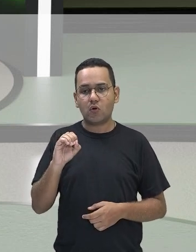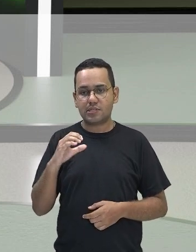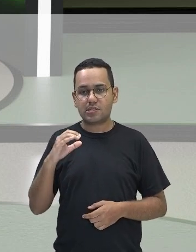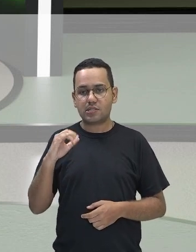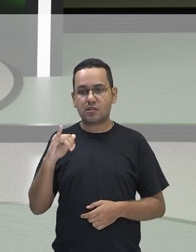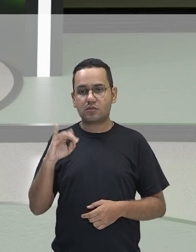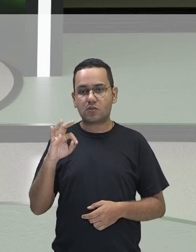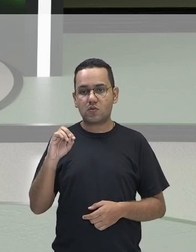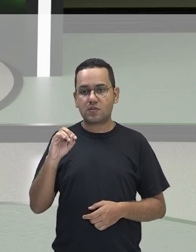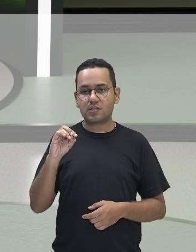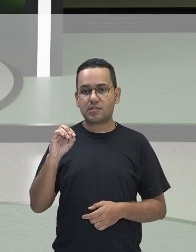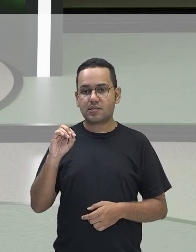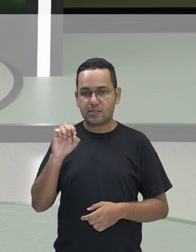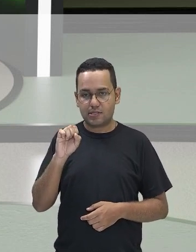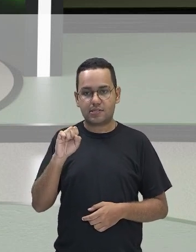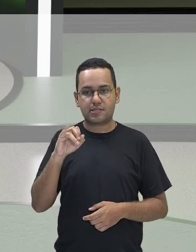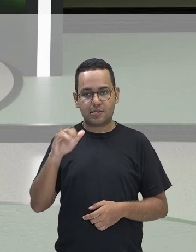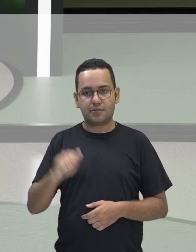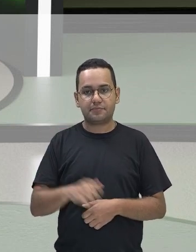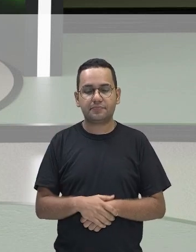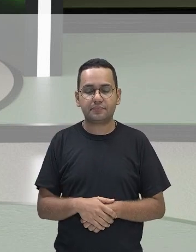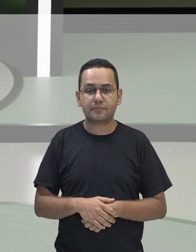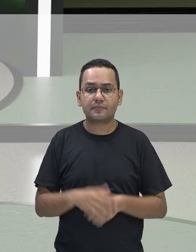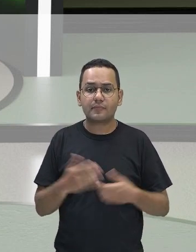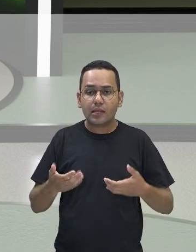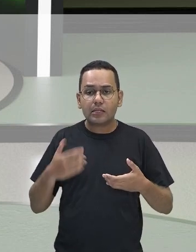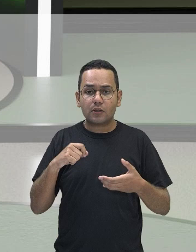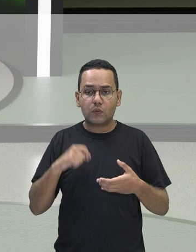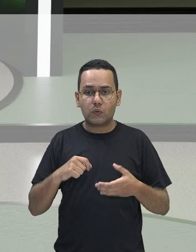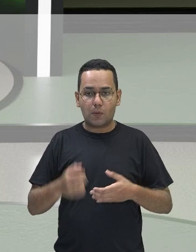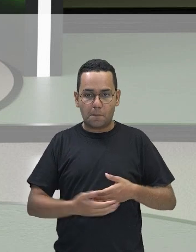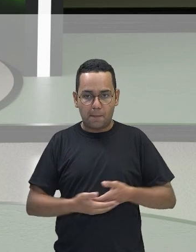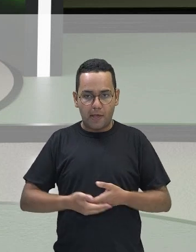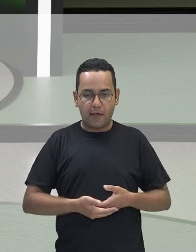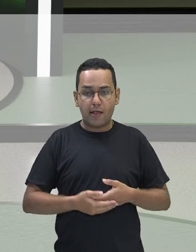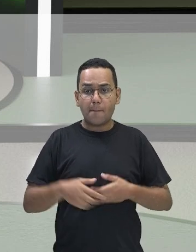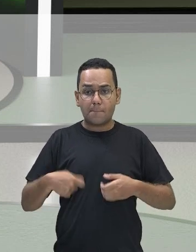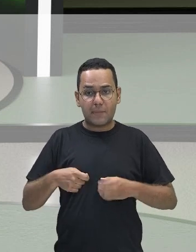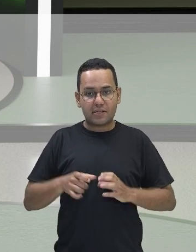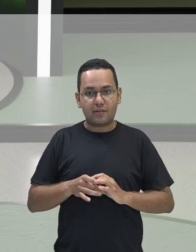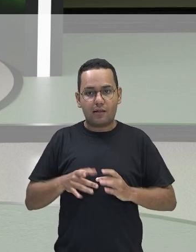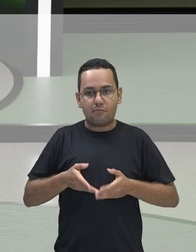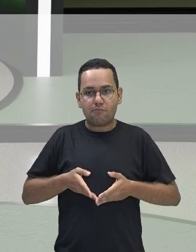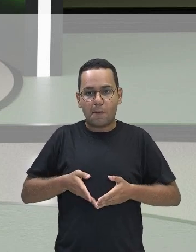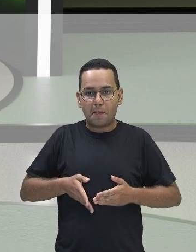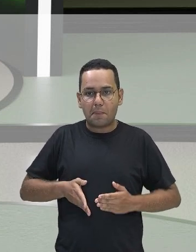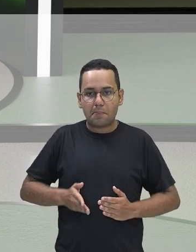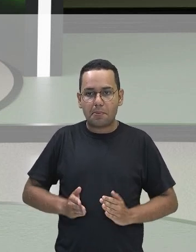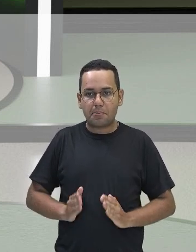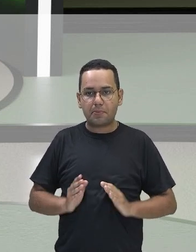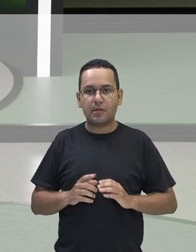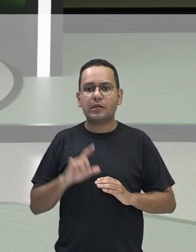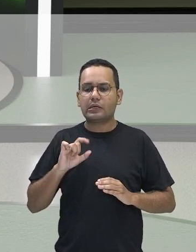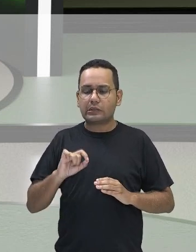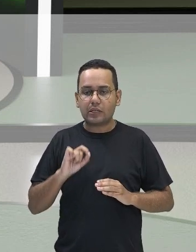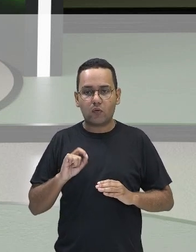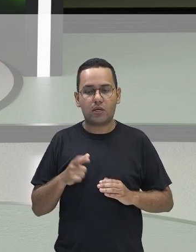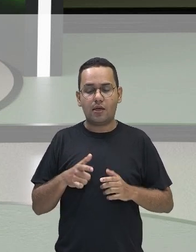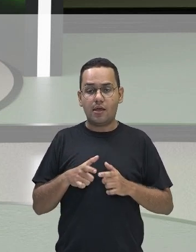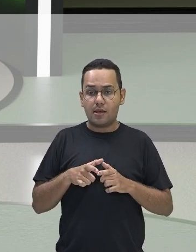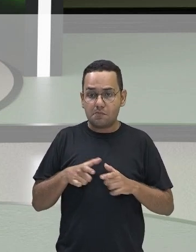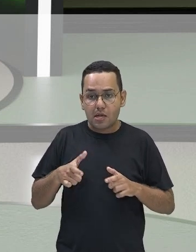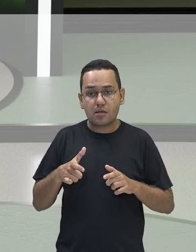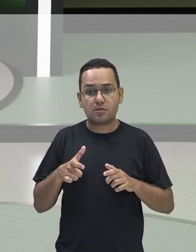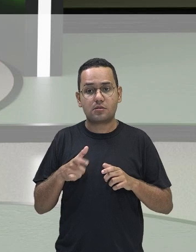o bebê, né, o feto, vai sendo empurrado na direção da saída. Aí há um processo de dilatação do esqueleto, dilatação da